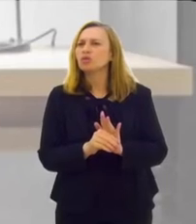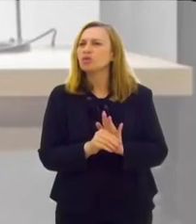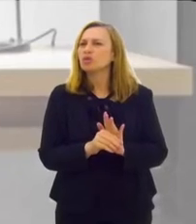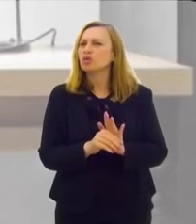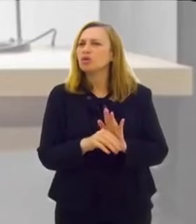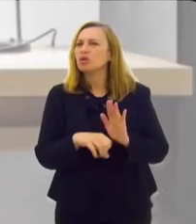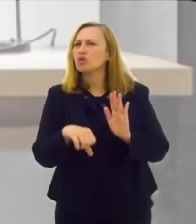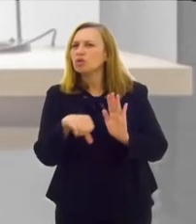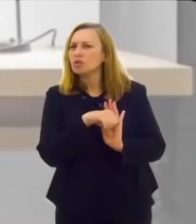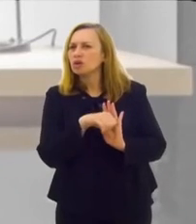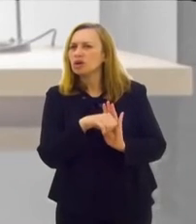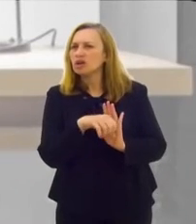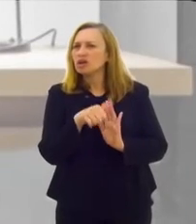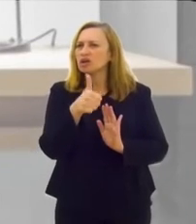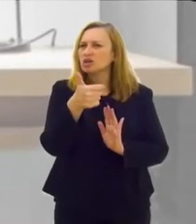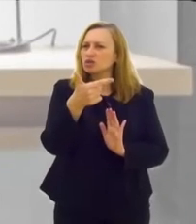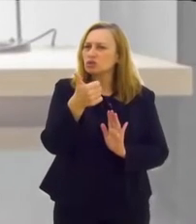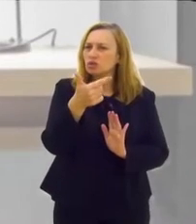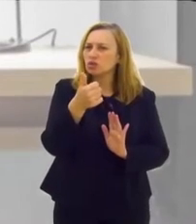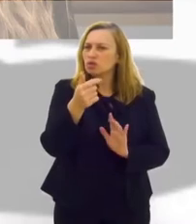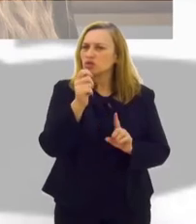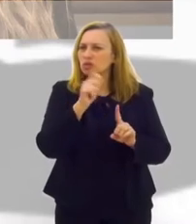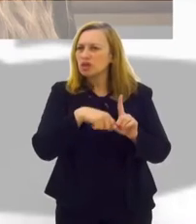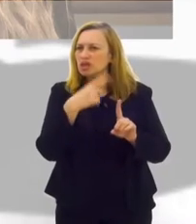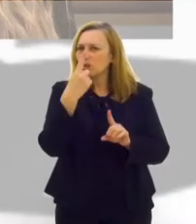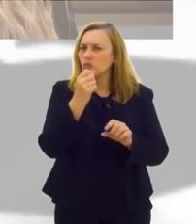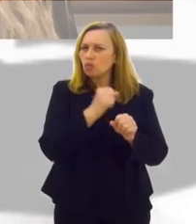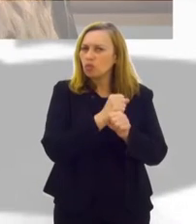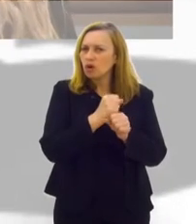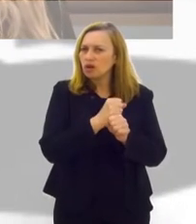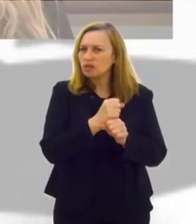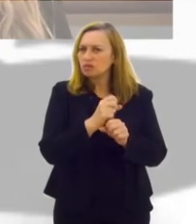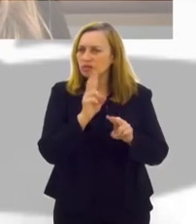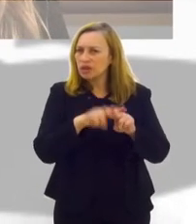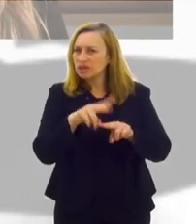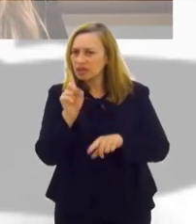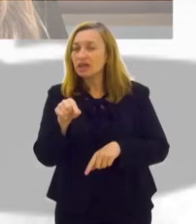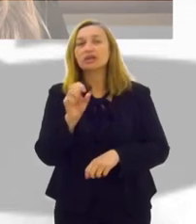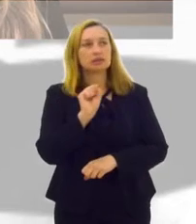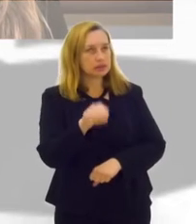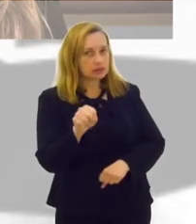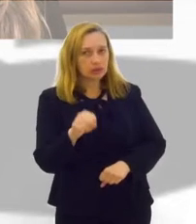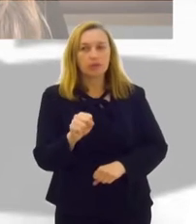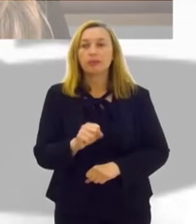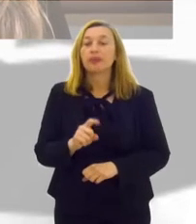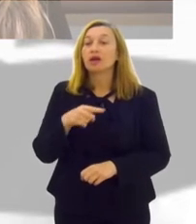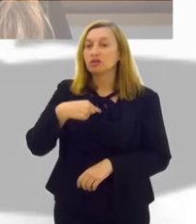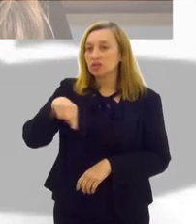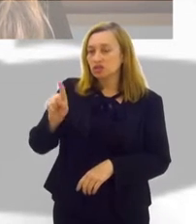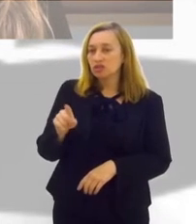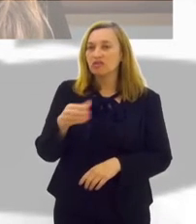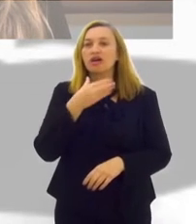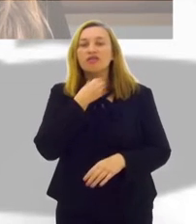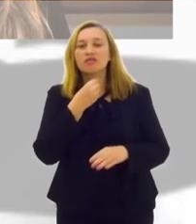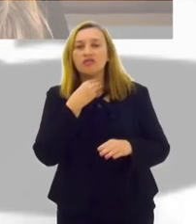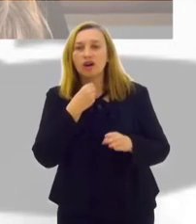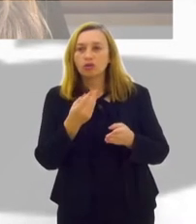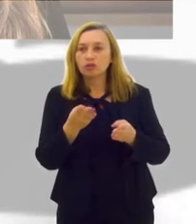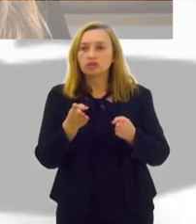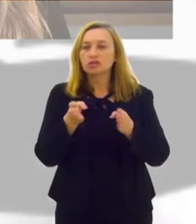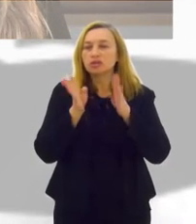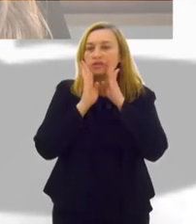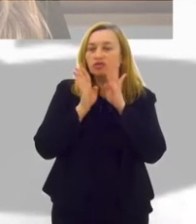de 2 meses a 1 ano para o autor, né, doutor? exatamente, e aí quando a gente vai para a fake